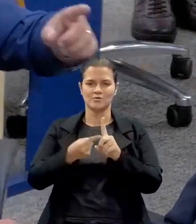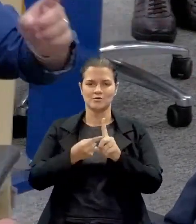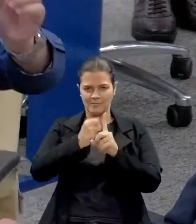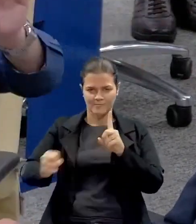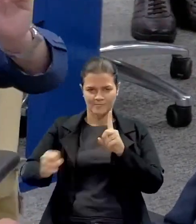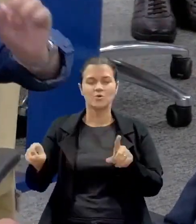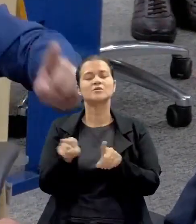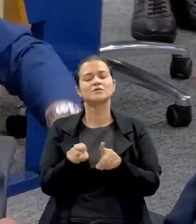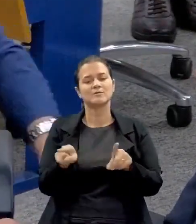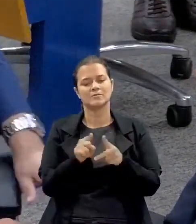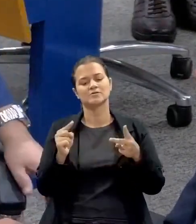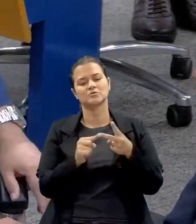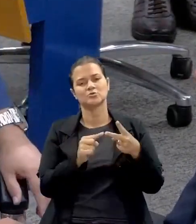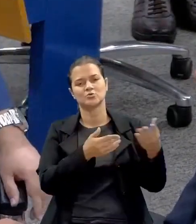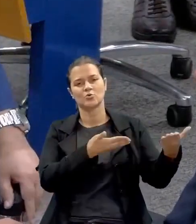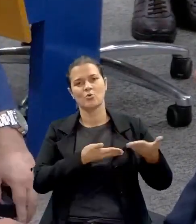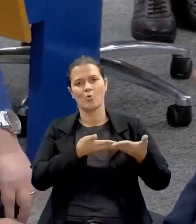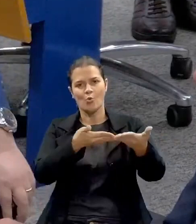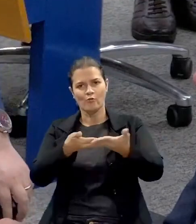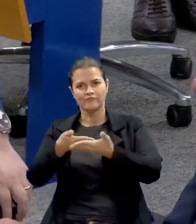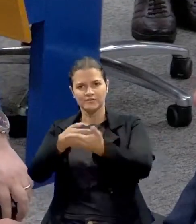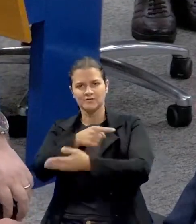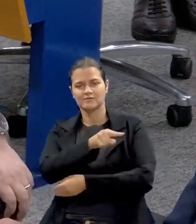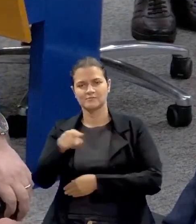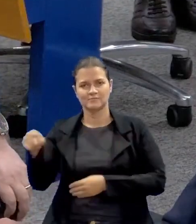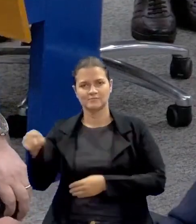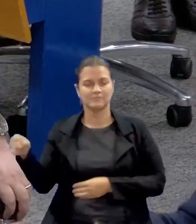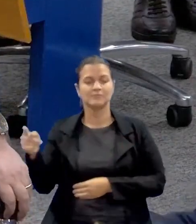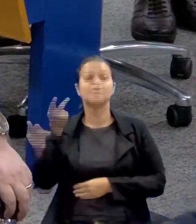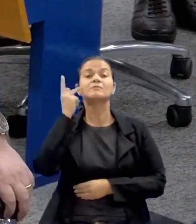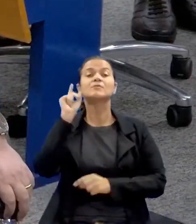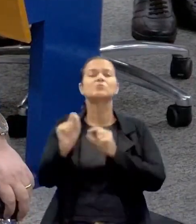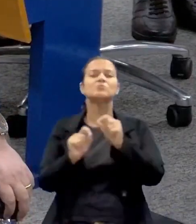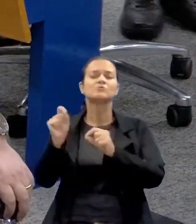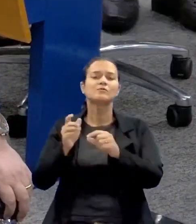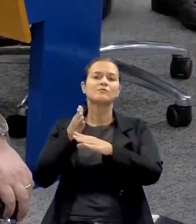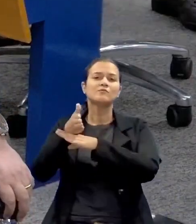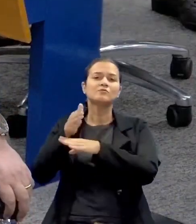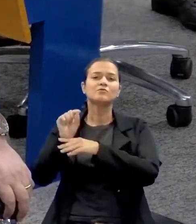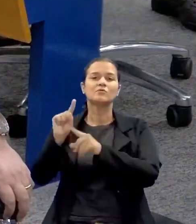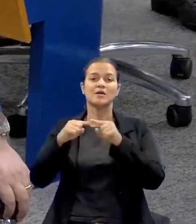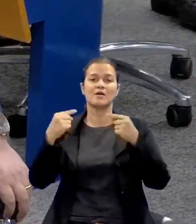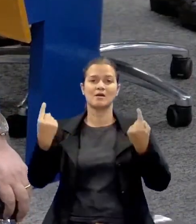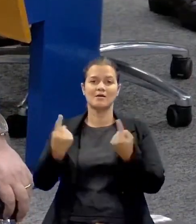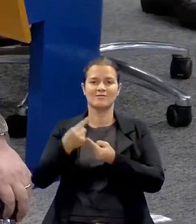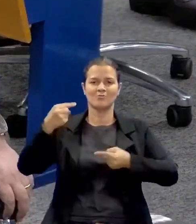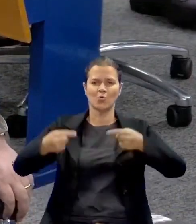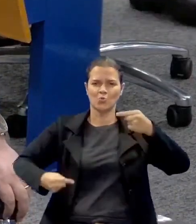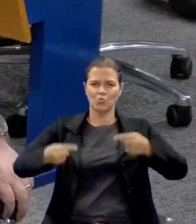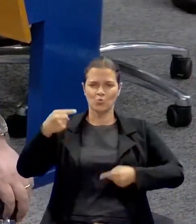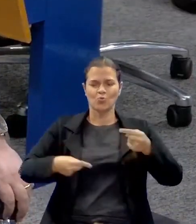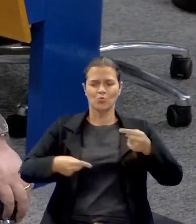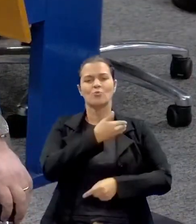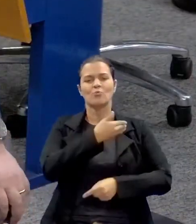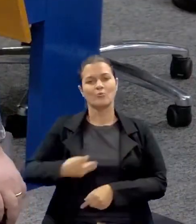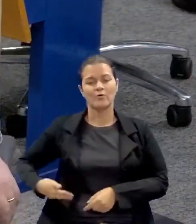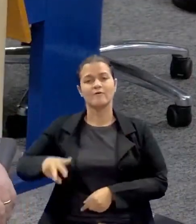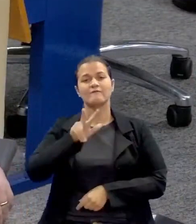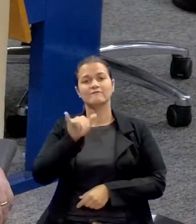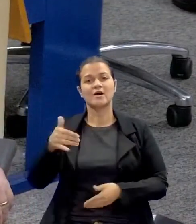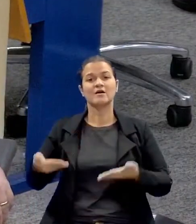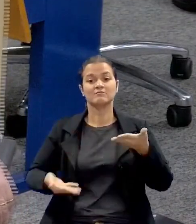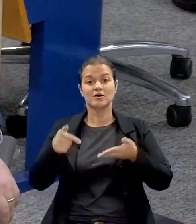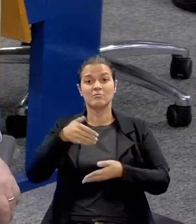Excelência e todos os demais vereadores para participarem da audiência pública que estaremos promovendo na